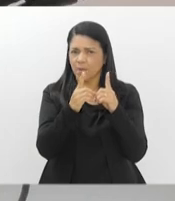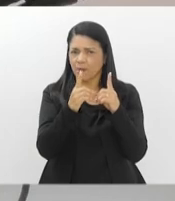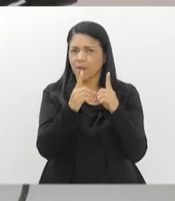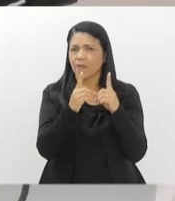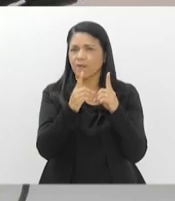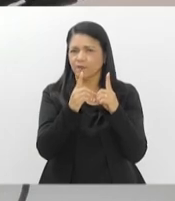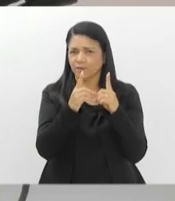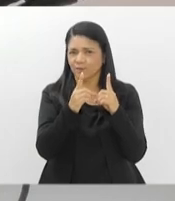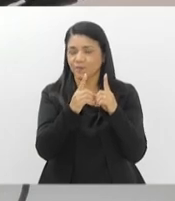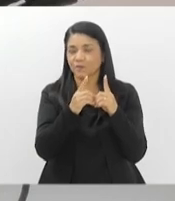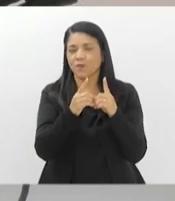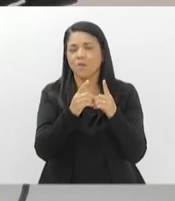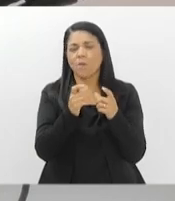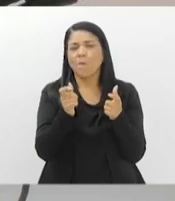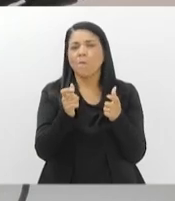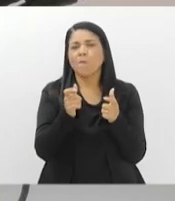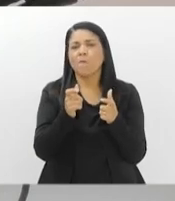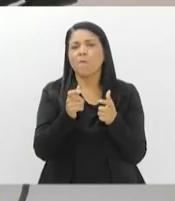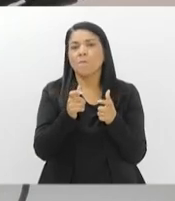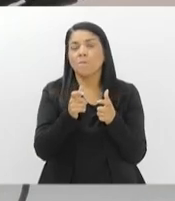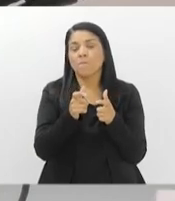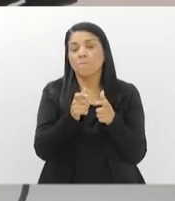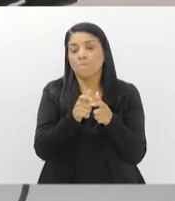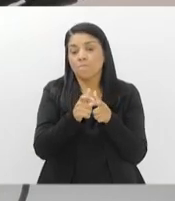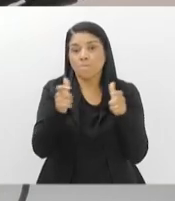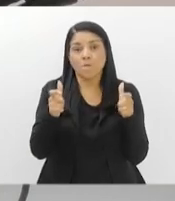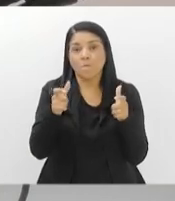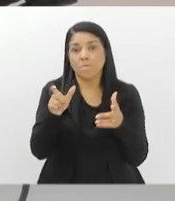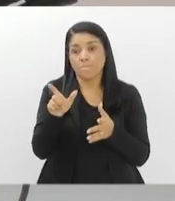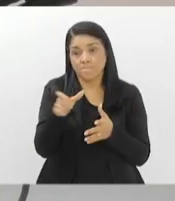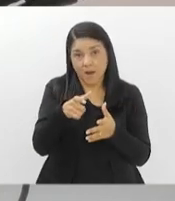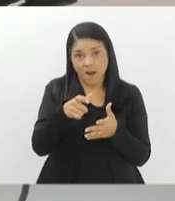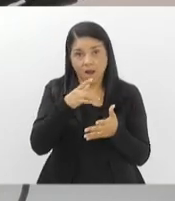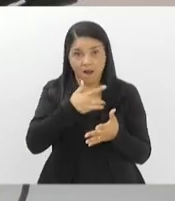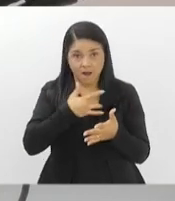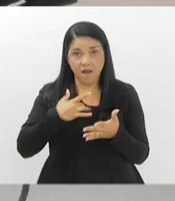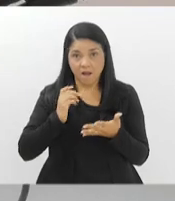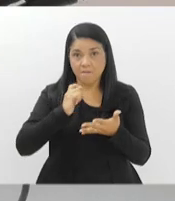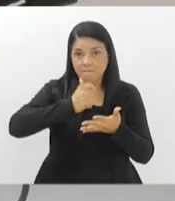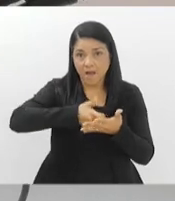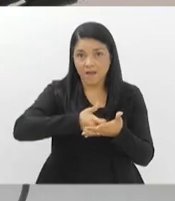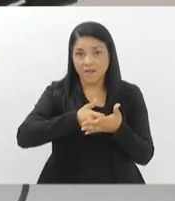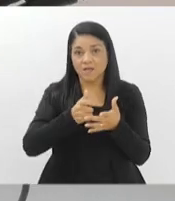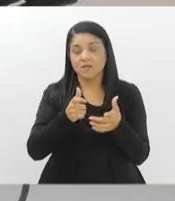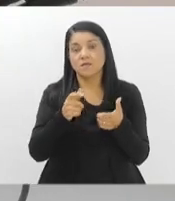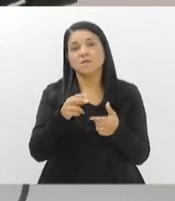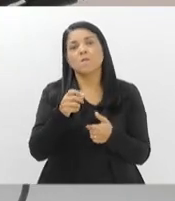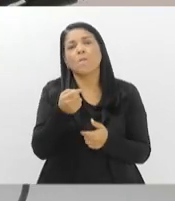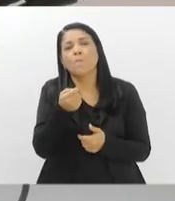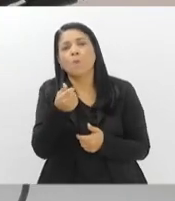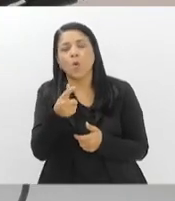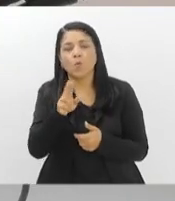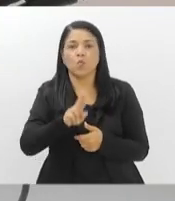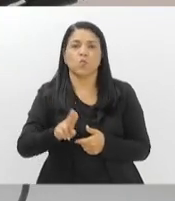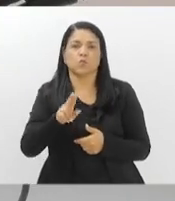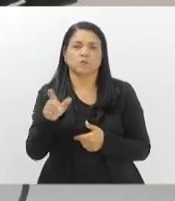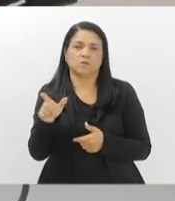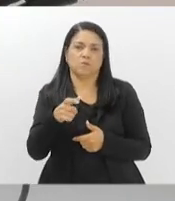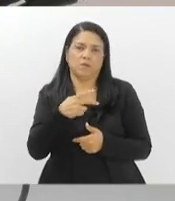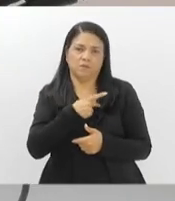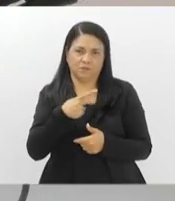pouco utilizam então sobra-me demais de um lado justamente para compensar aquele